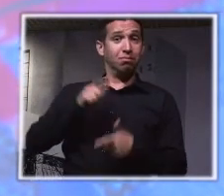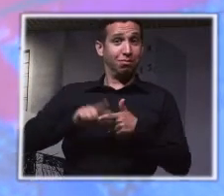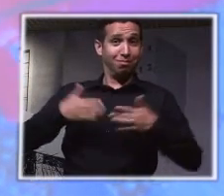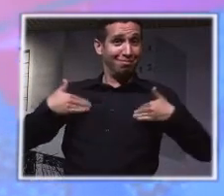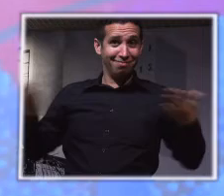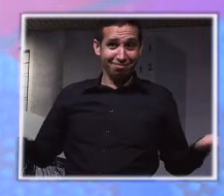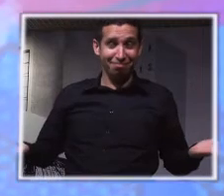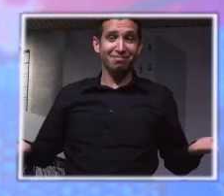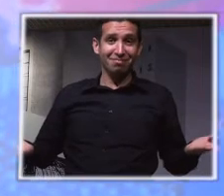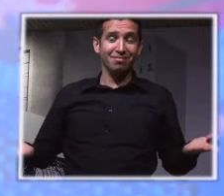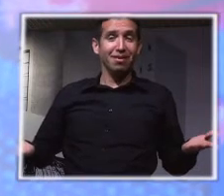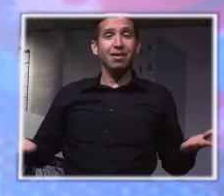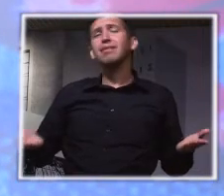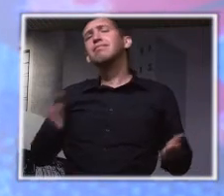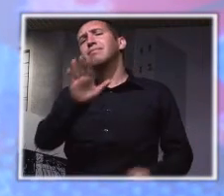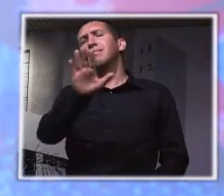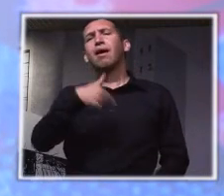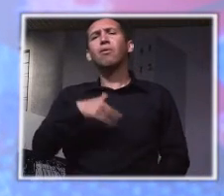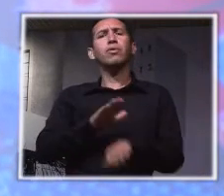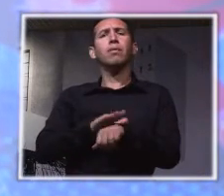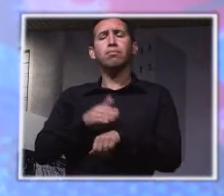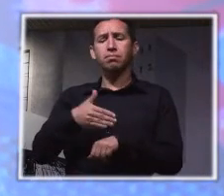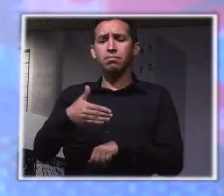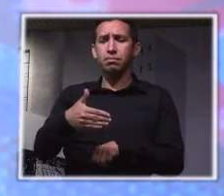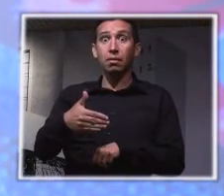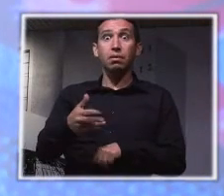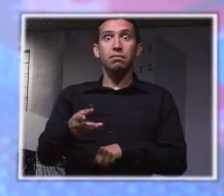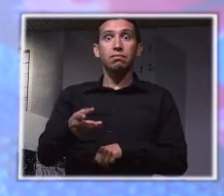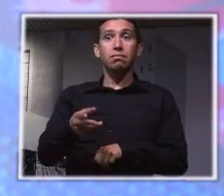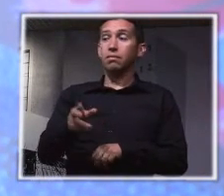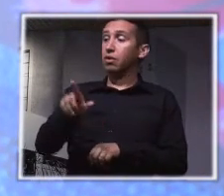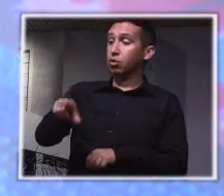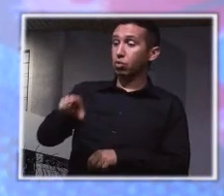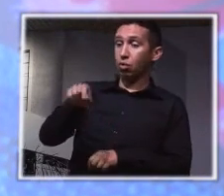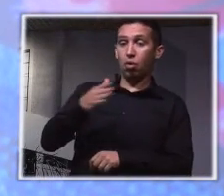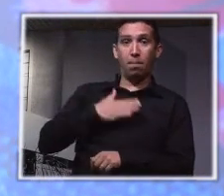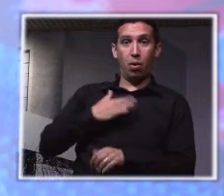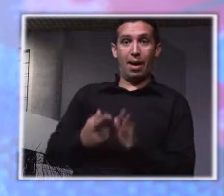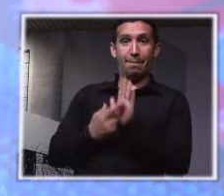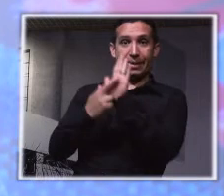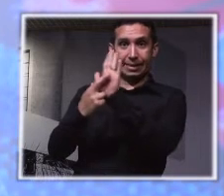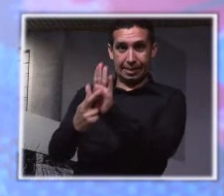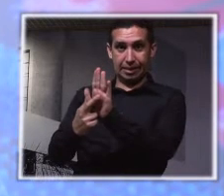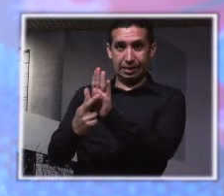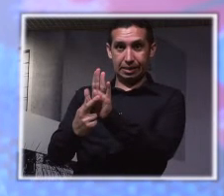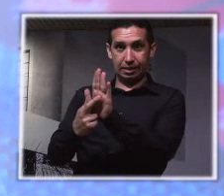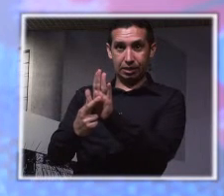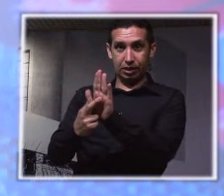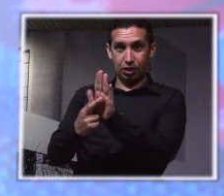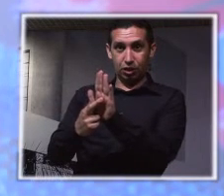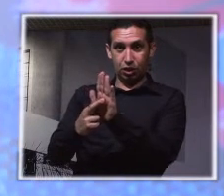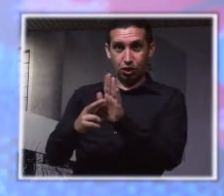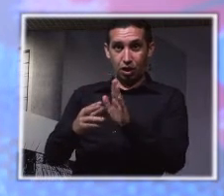problemas. E, em determinado momento, eu escolho, portanto, o meu representante, transfiro a